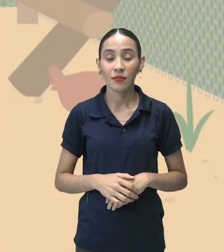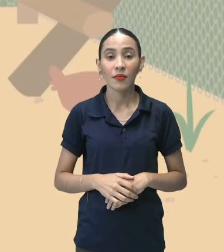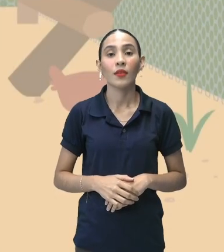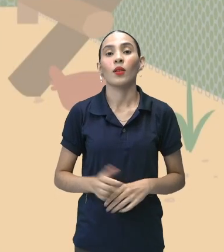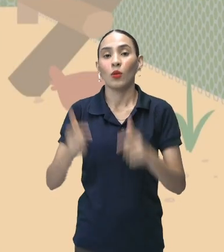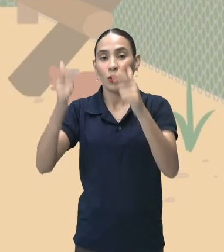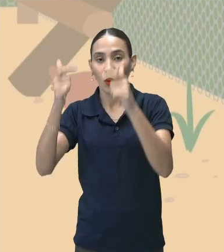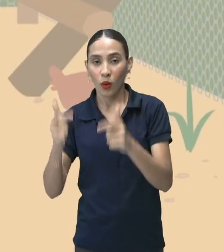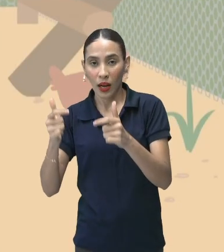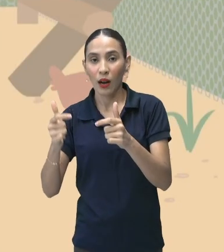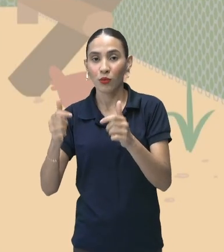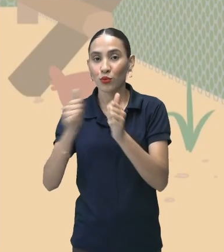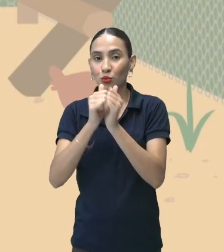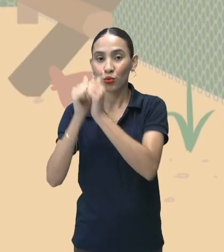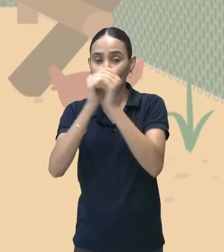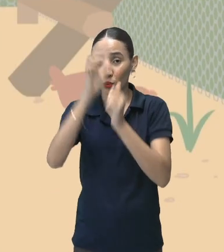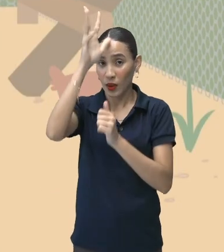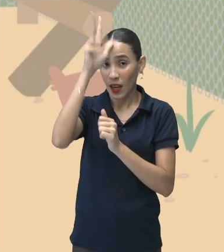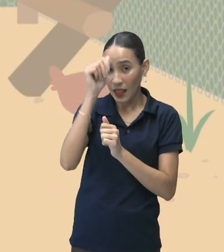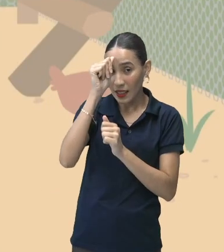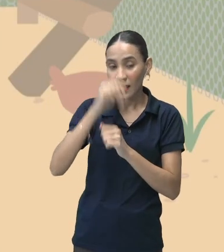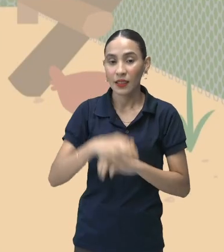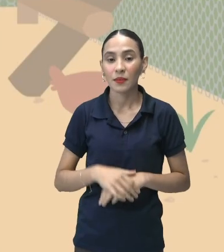Colocou-o no galinheiro junto às galinhas.